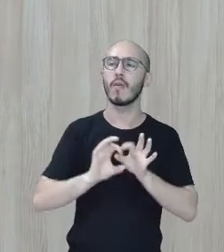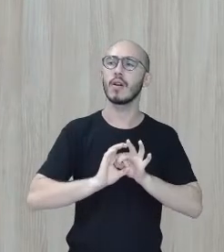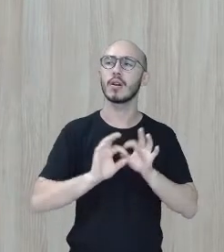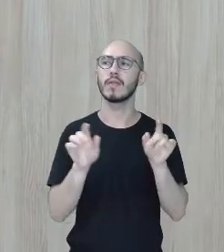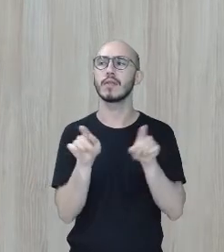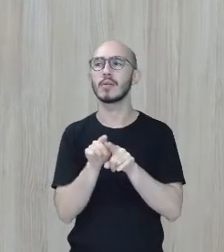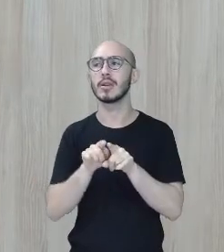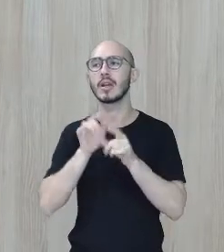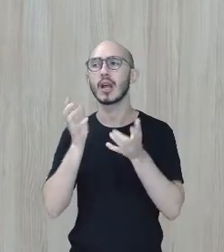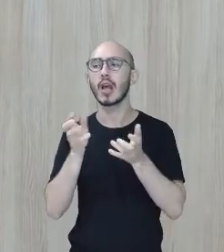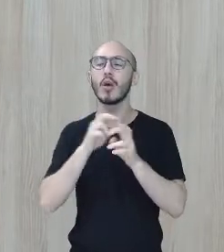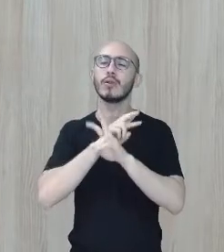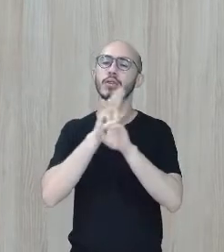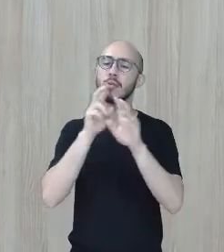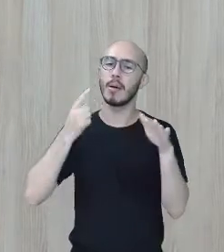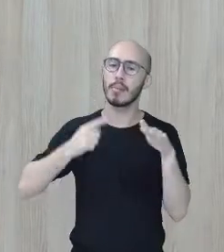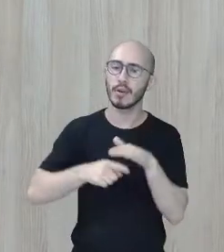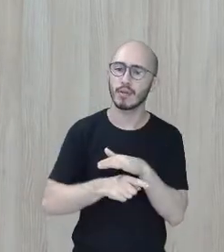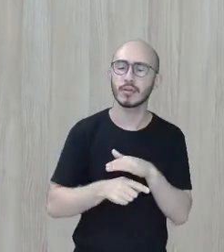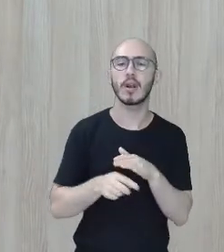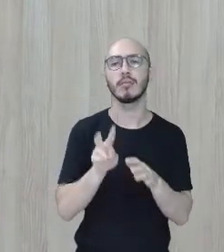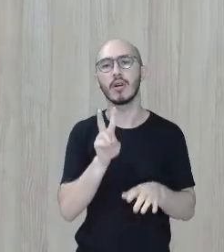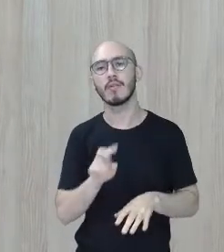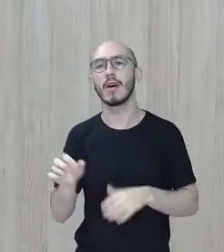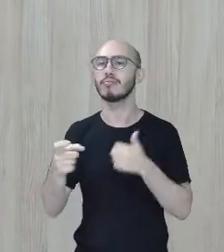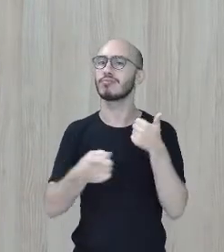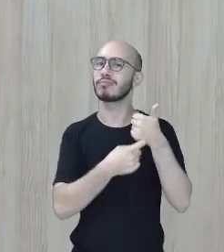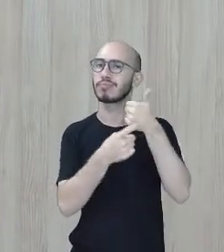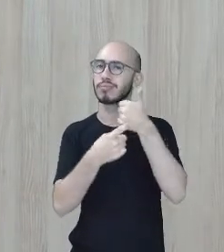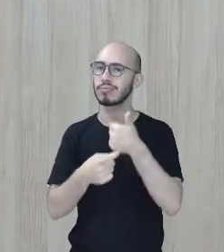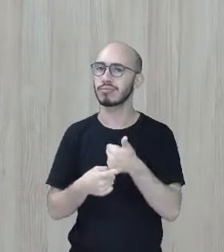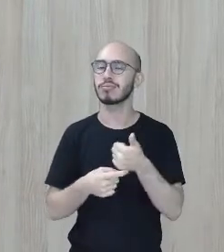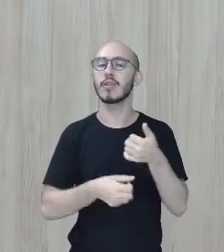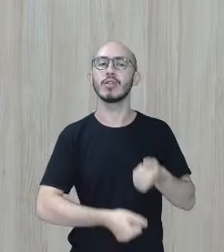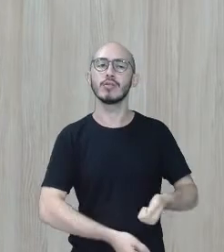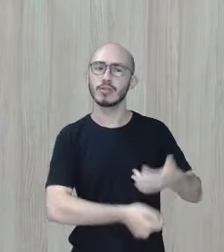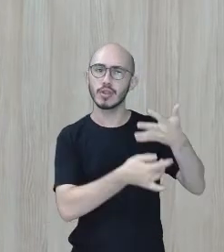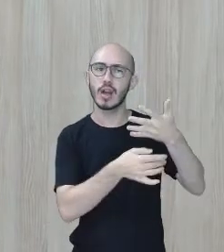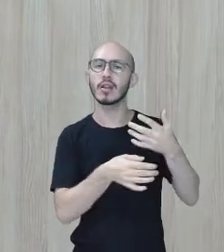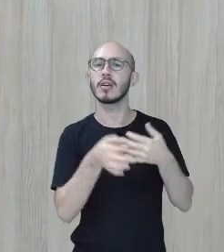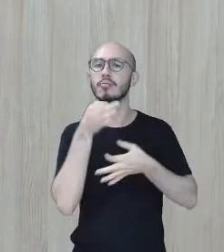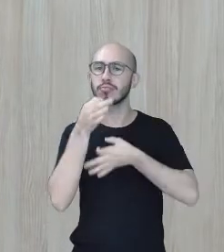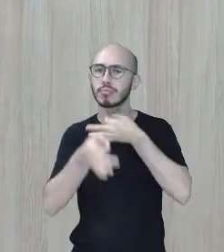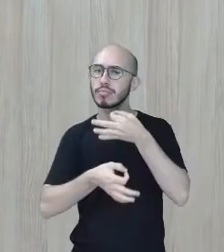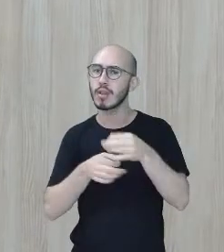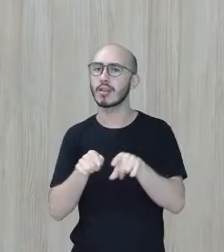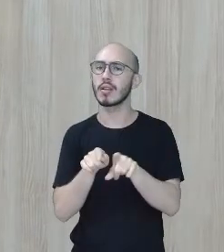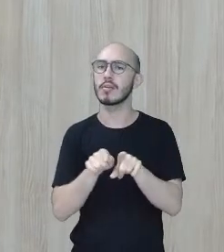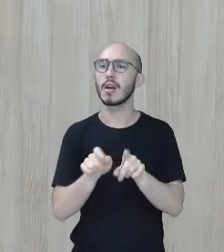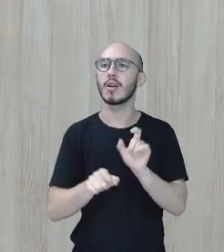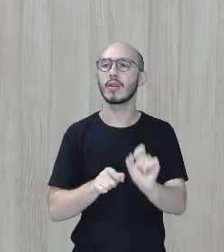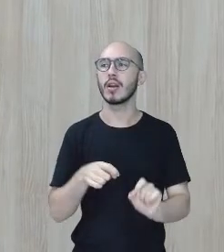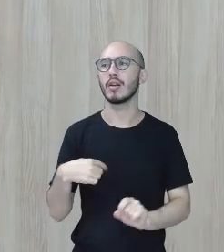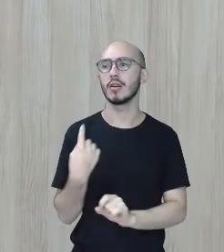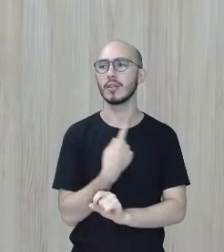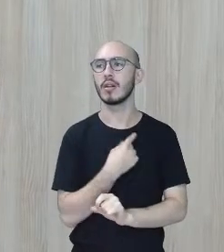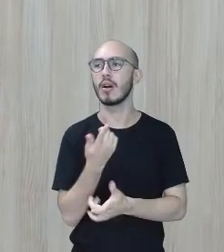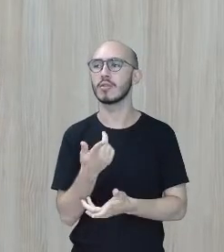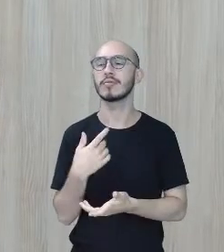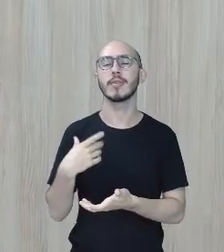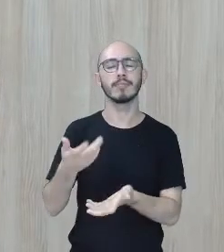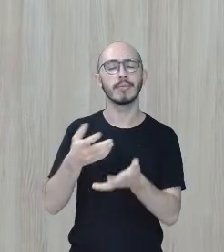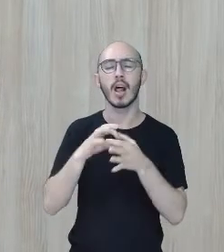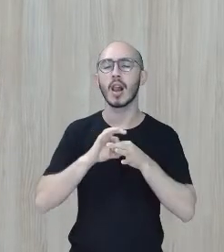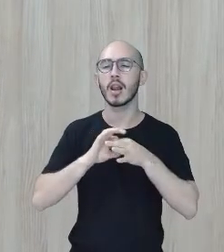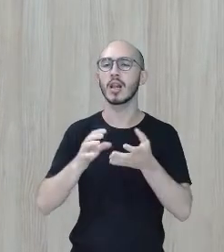mais aprofundar o assunto, então vai lá, dá um like, faz um comentário e que nós estamos à disposição de vocês para